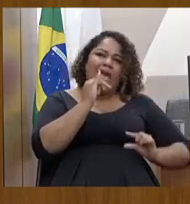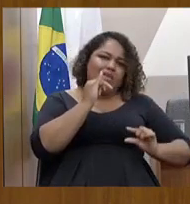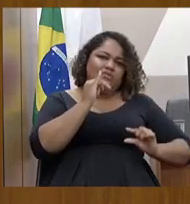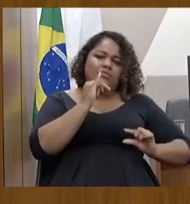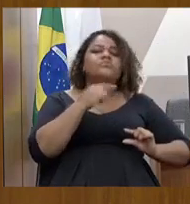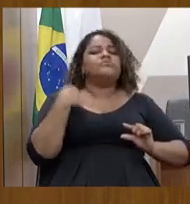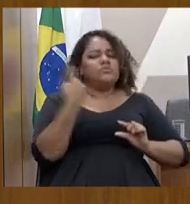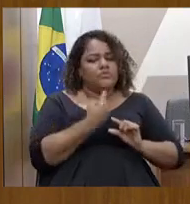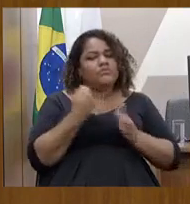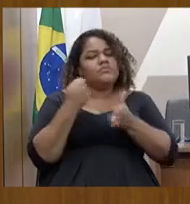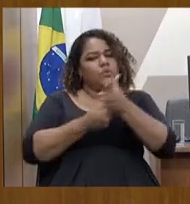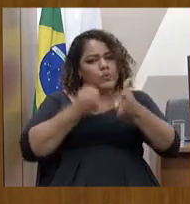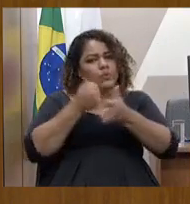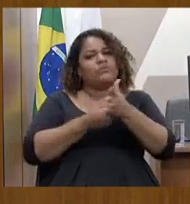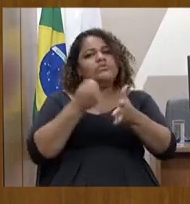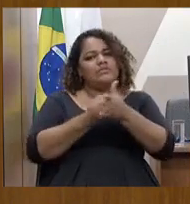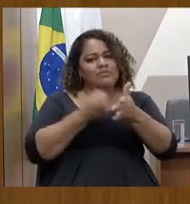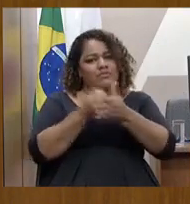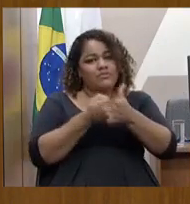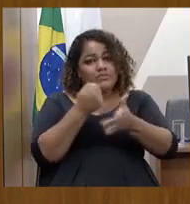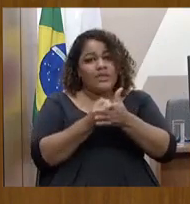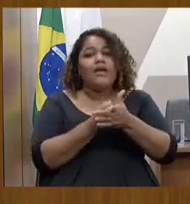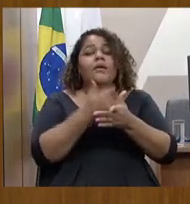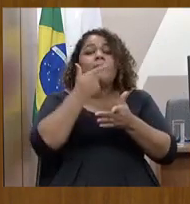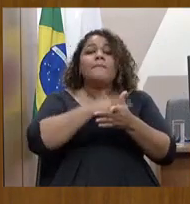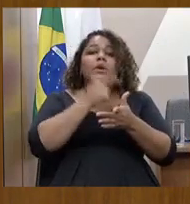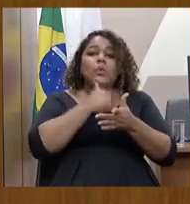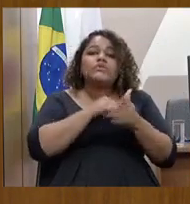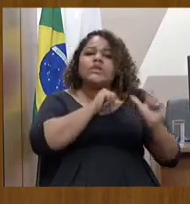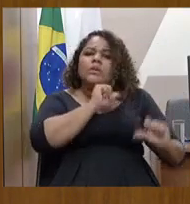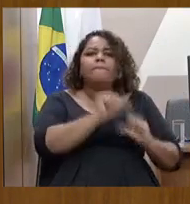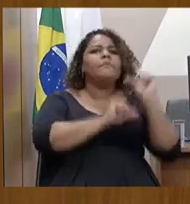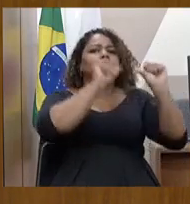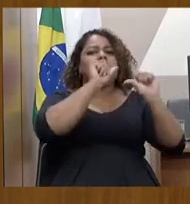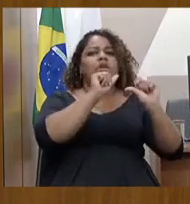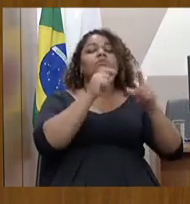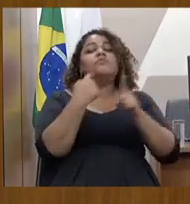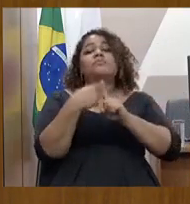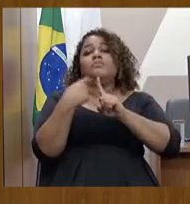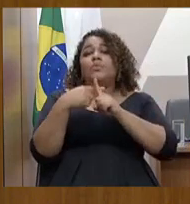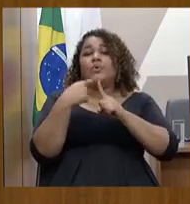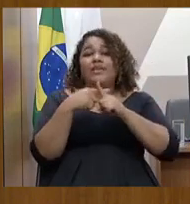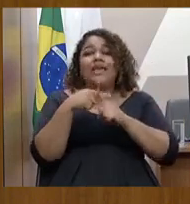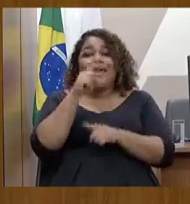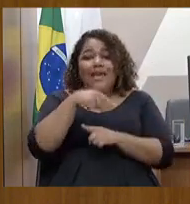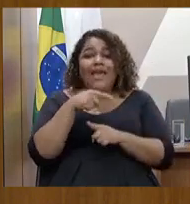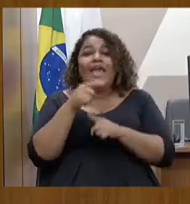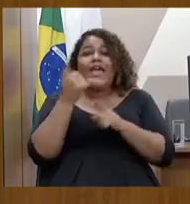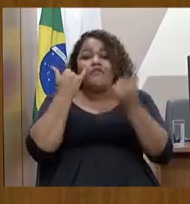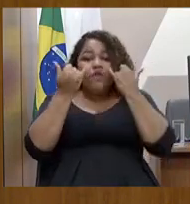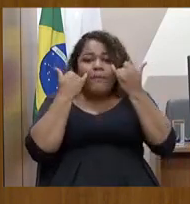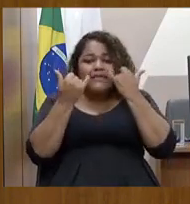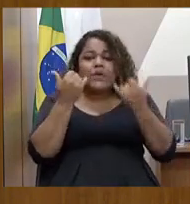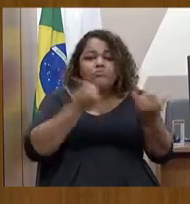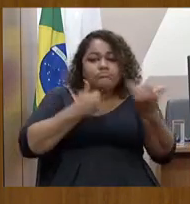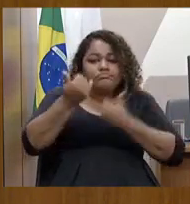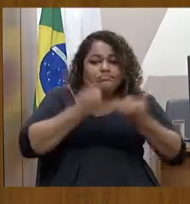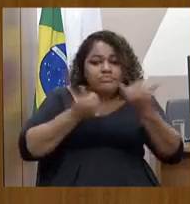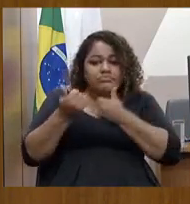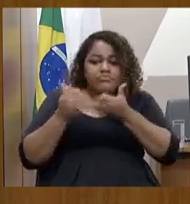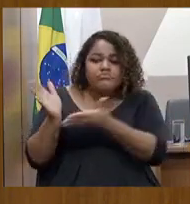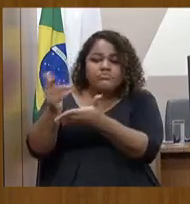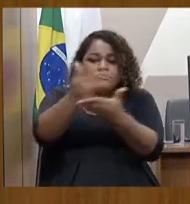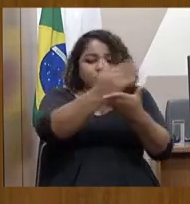lutar para que ela seja erradicada porque é através desses números que nós conseguimos traçar inclusive